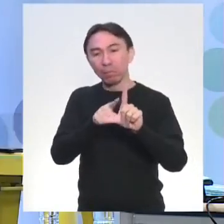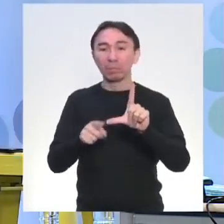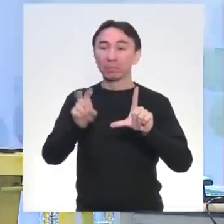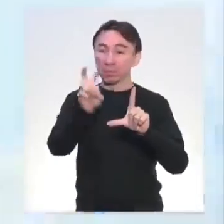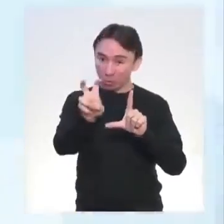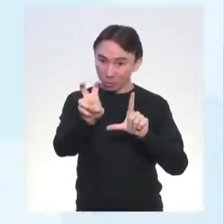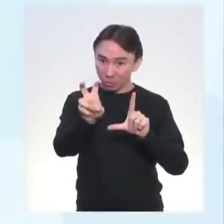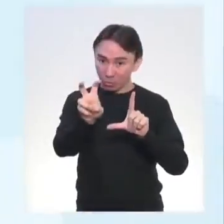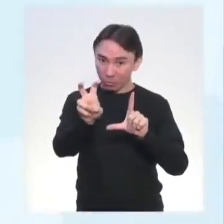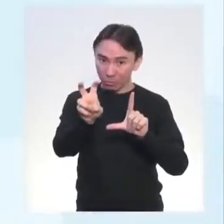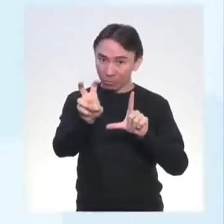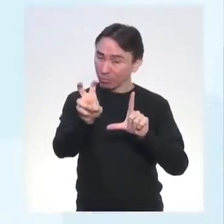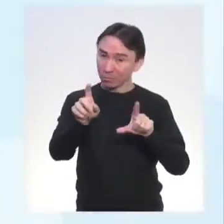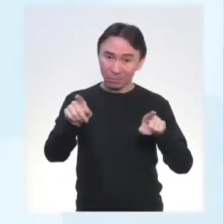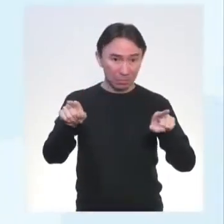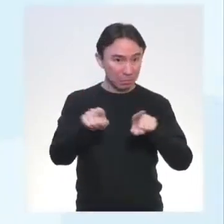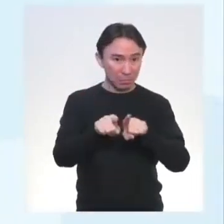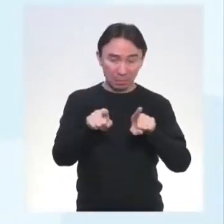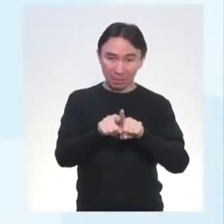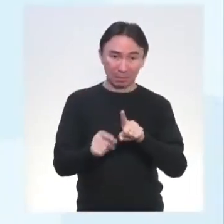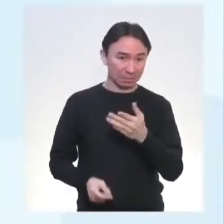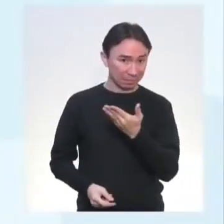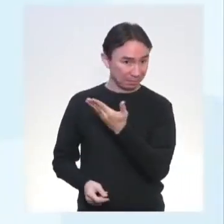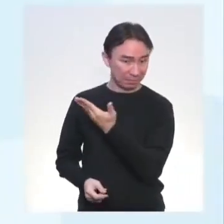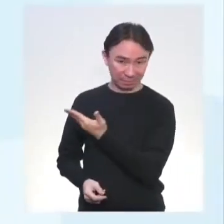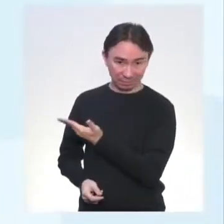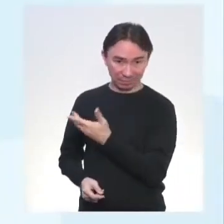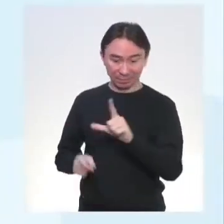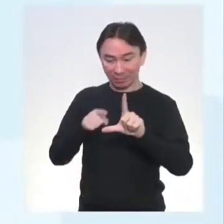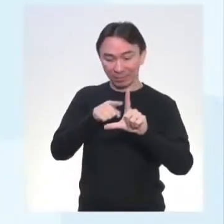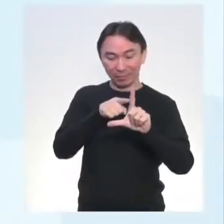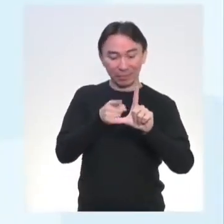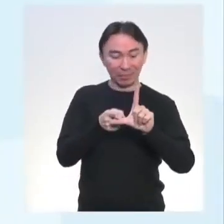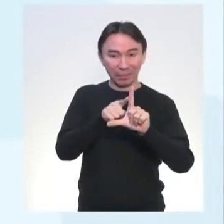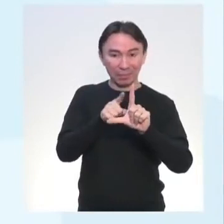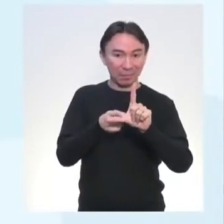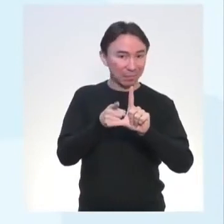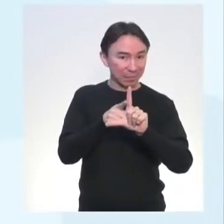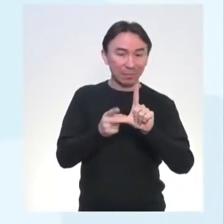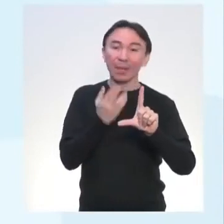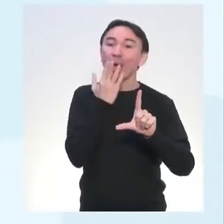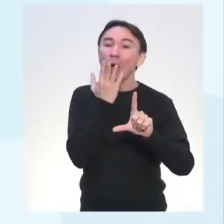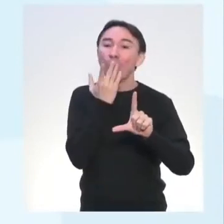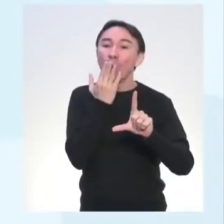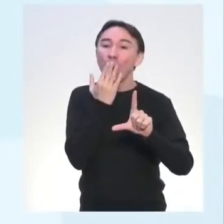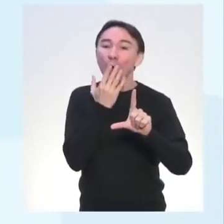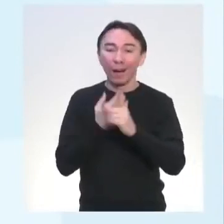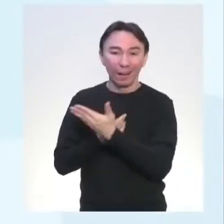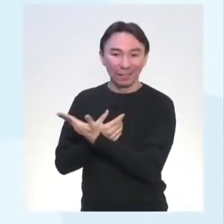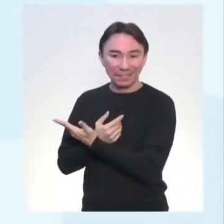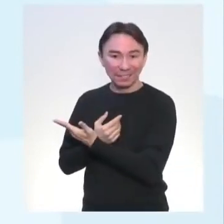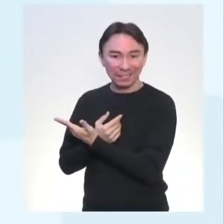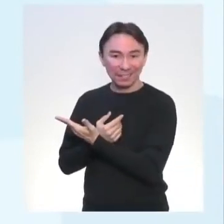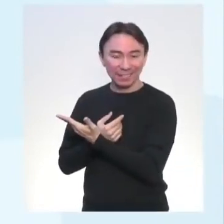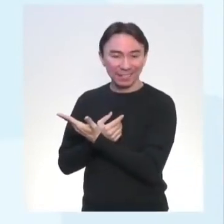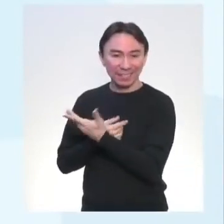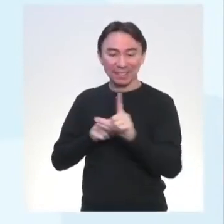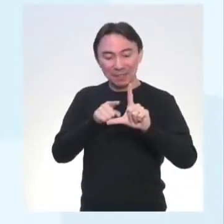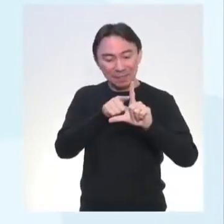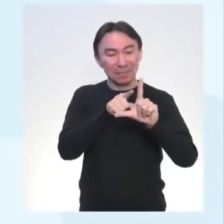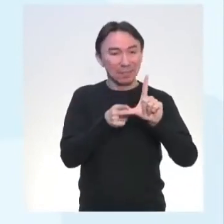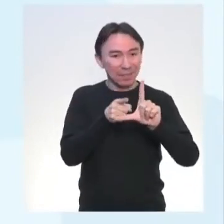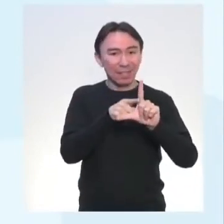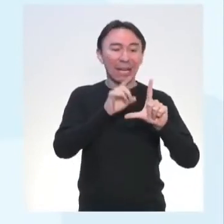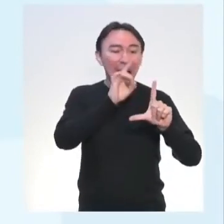também 5 ângulos, né? Olha lá os ângulos, tudo coloridinho, tá vendo? Cada um desses ângulos aí, ó, eu coloquei de